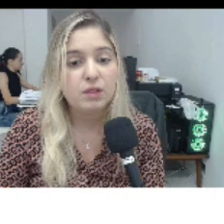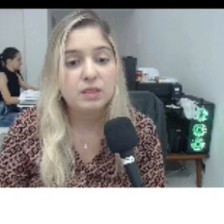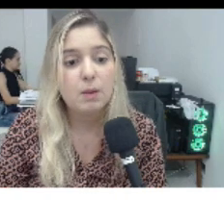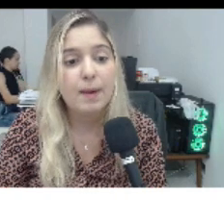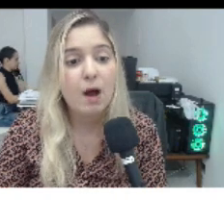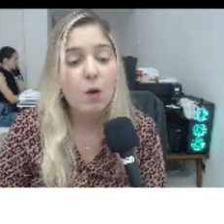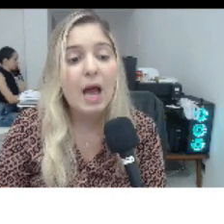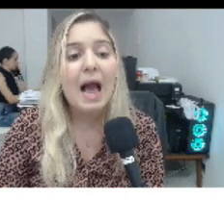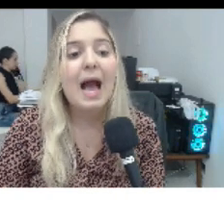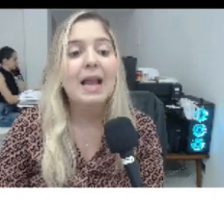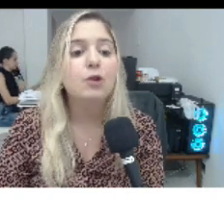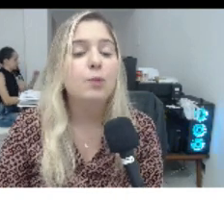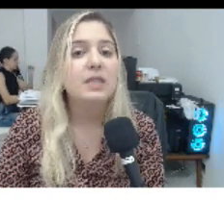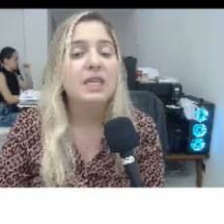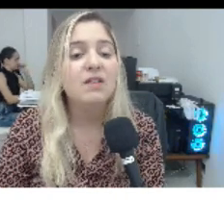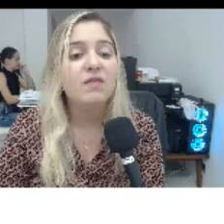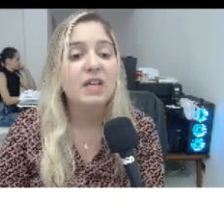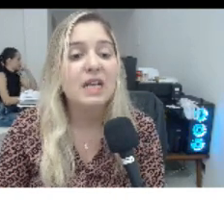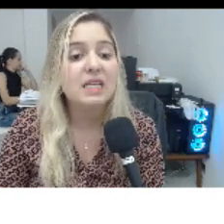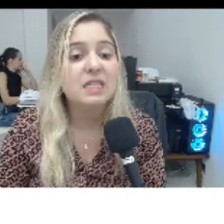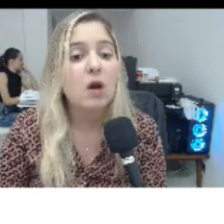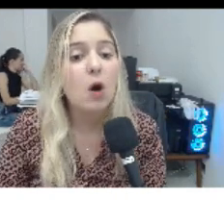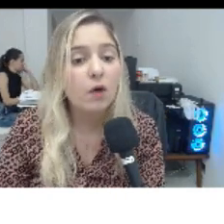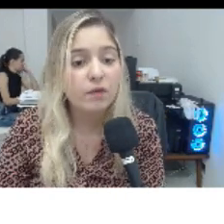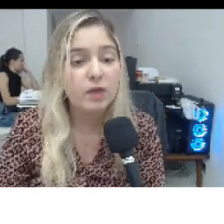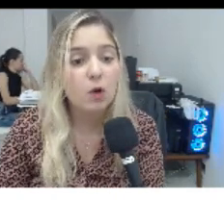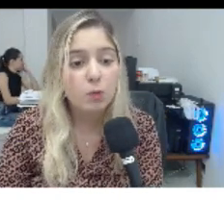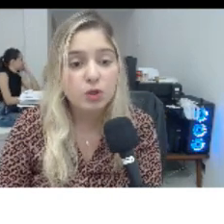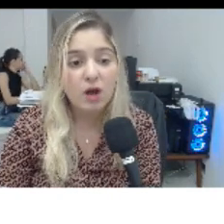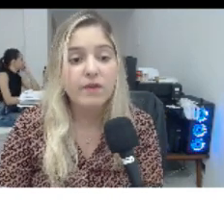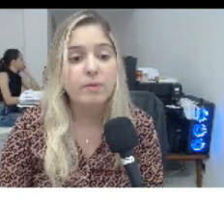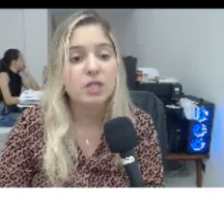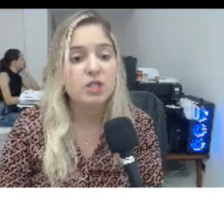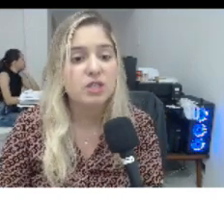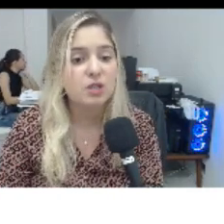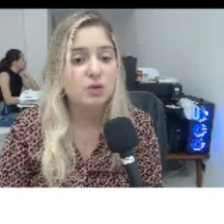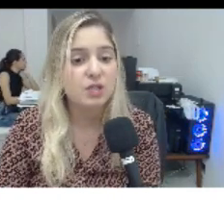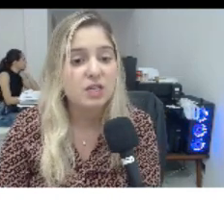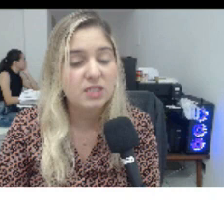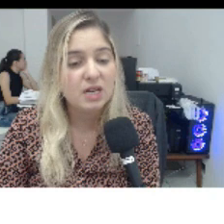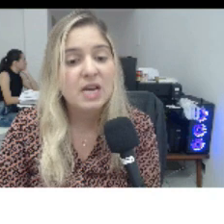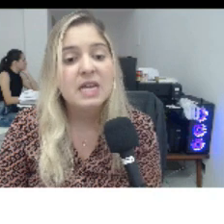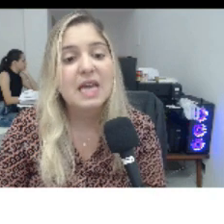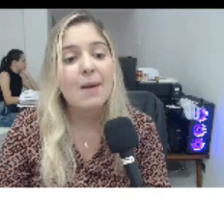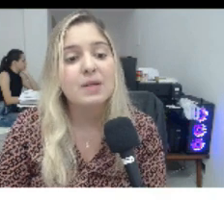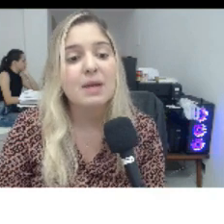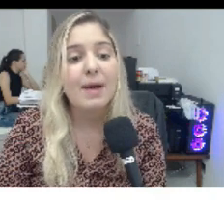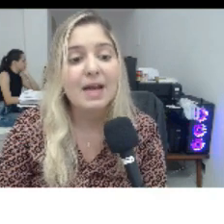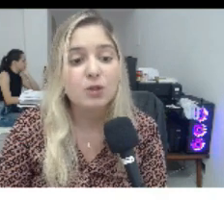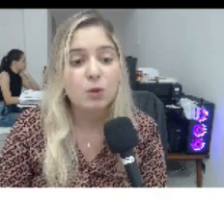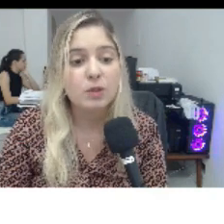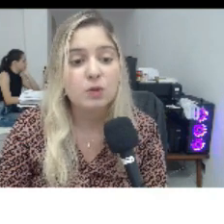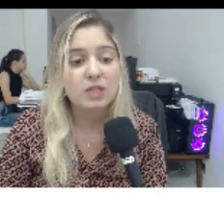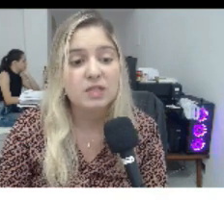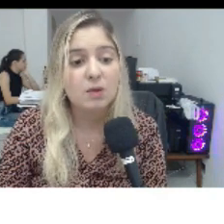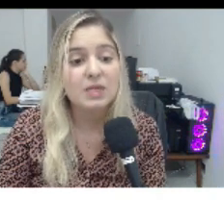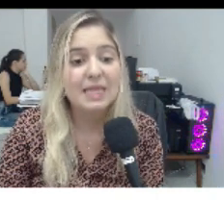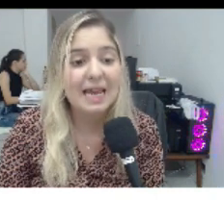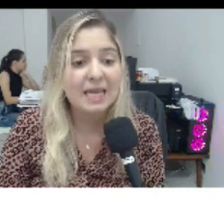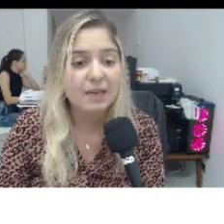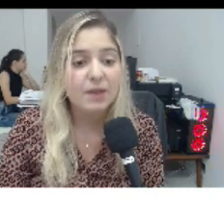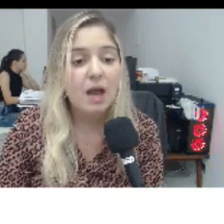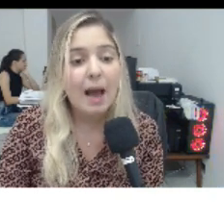da Folha de São Paulo, a ala do PT vê Gleice Hoffmann como nova ministra da Justiça e abre debate sobre